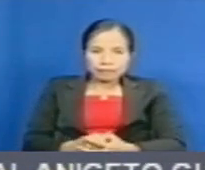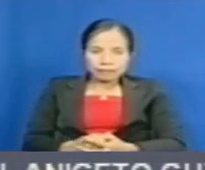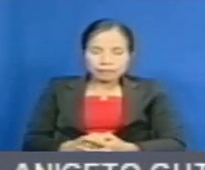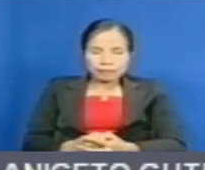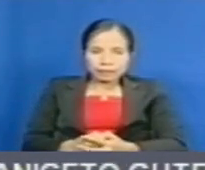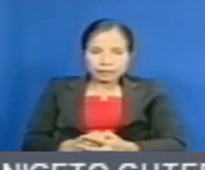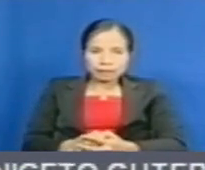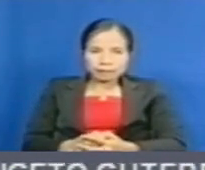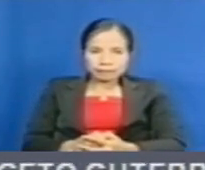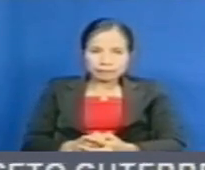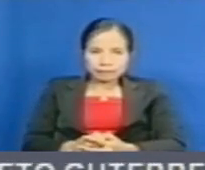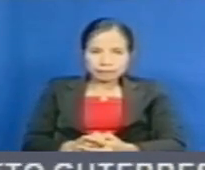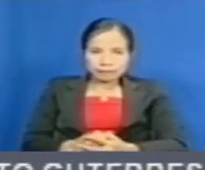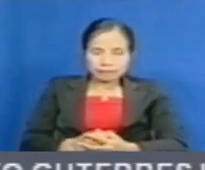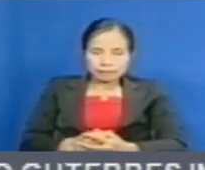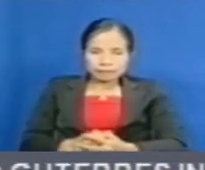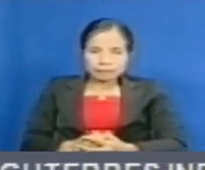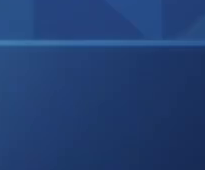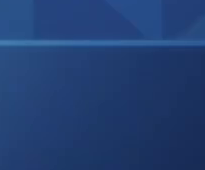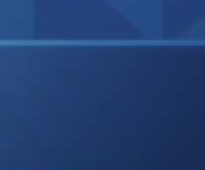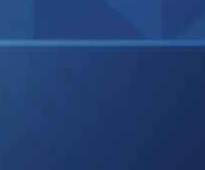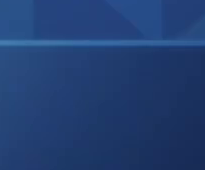Guzman, Nuno Moraes, ba RTTL.